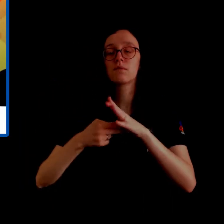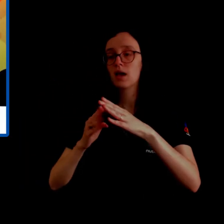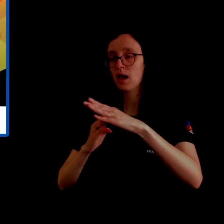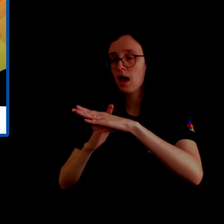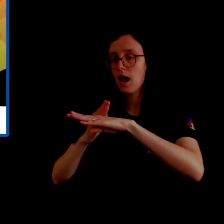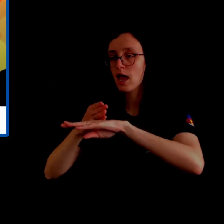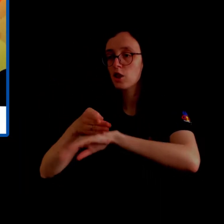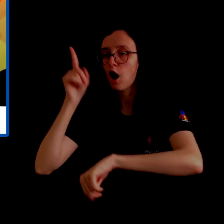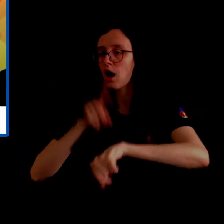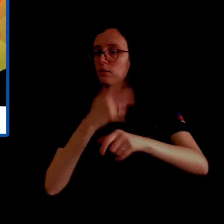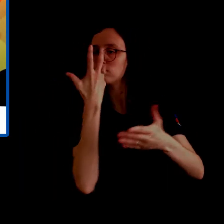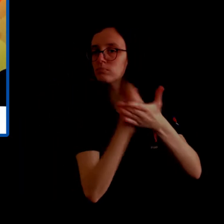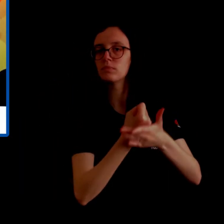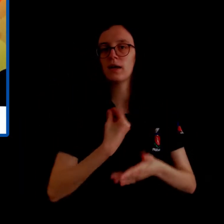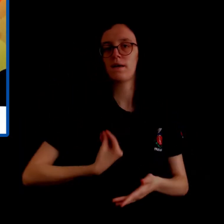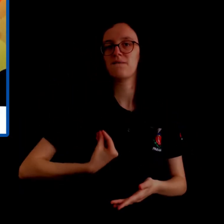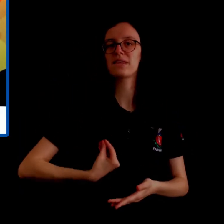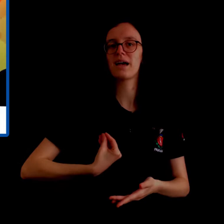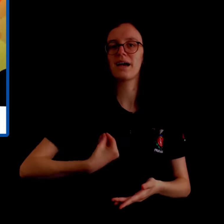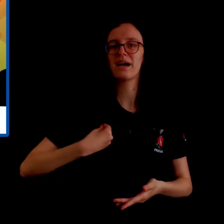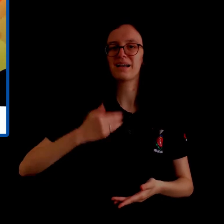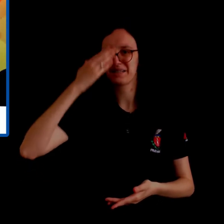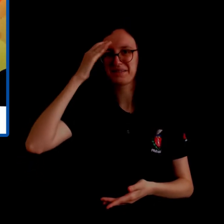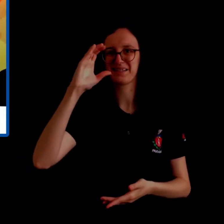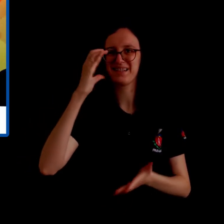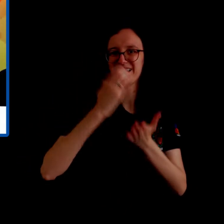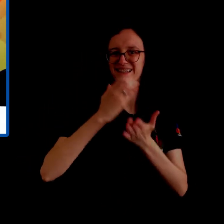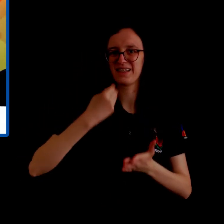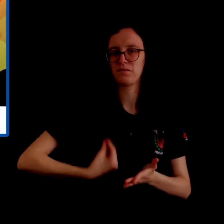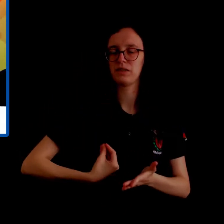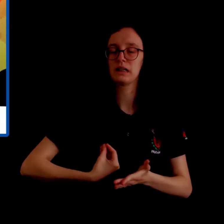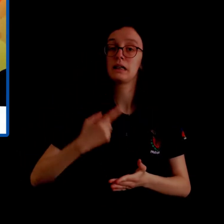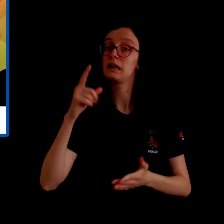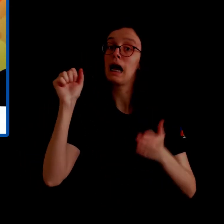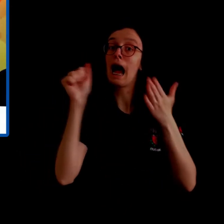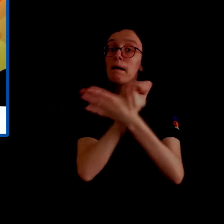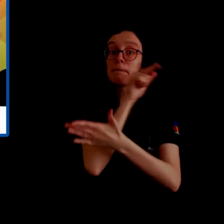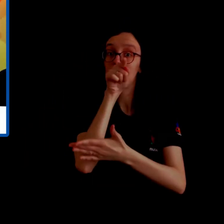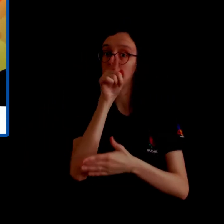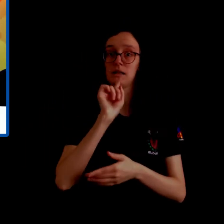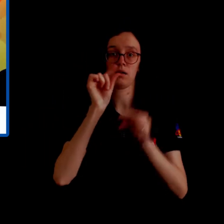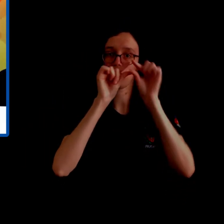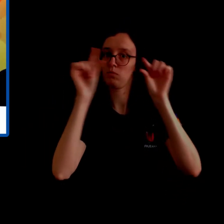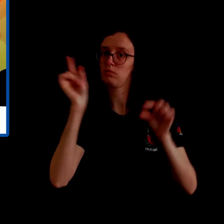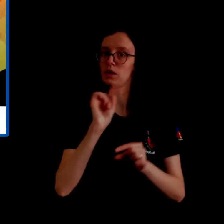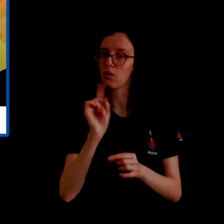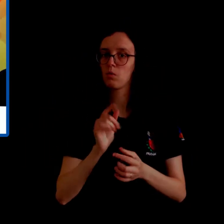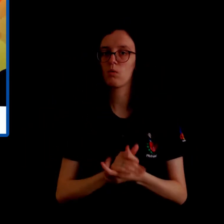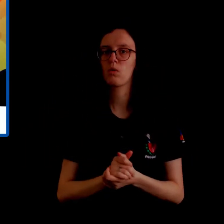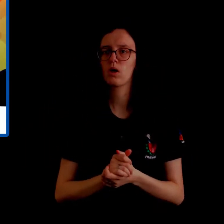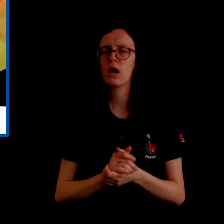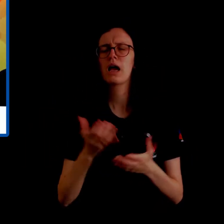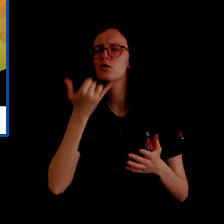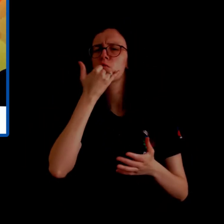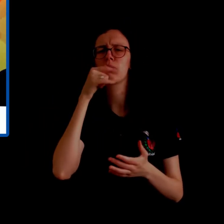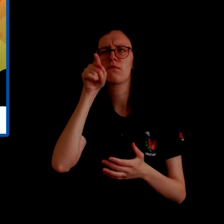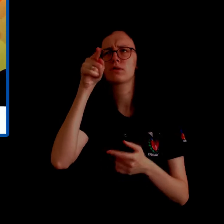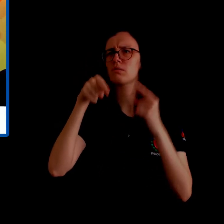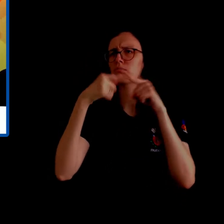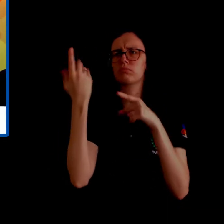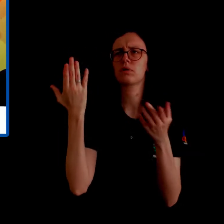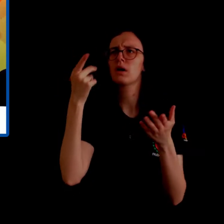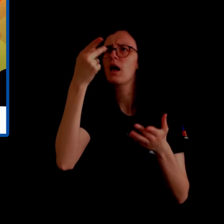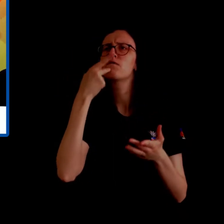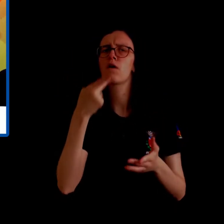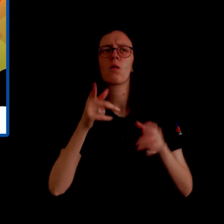essa pergunta você não deve apagar, esse formulário você não deve apagar, tá? Então, você está sendo incoerente. Você está me dizendo